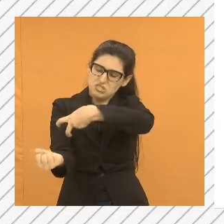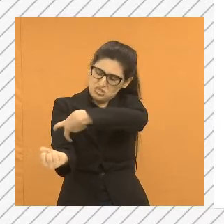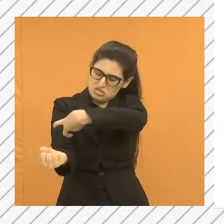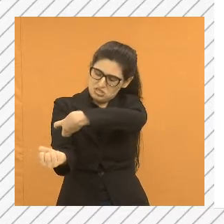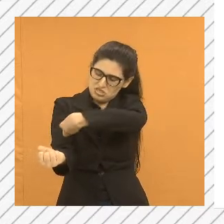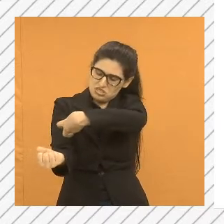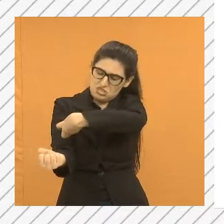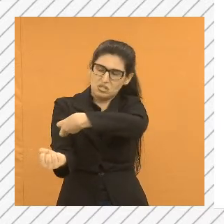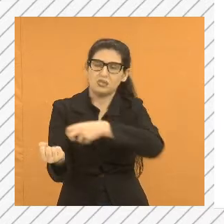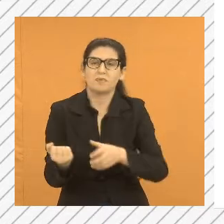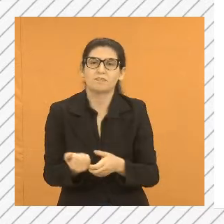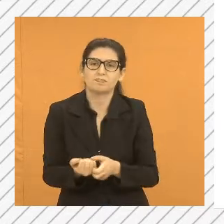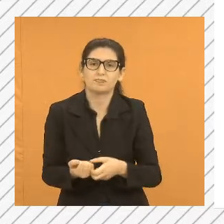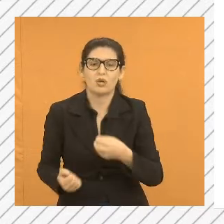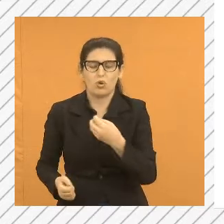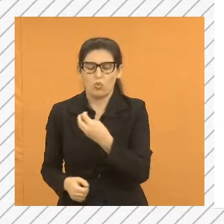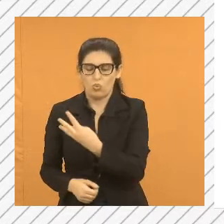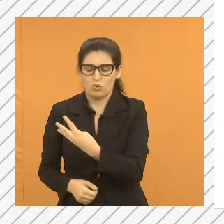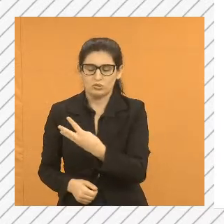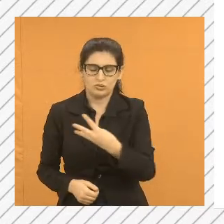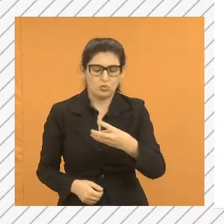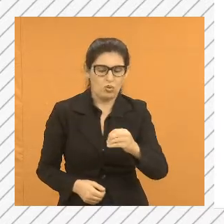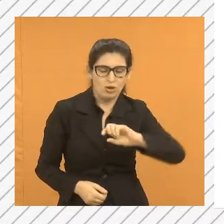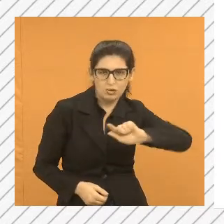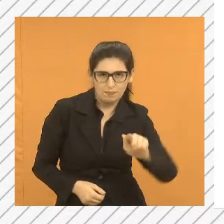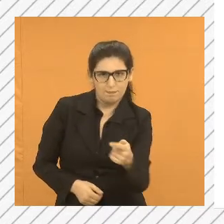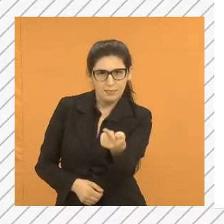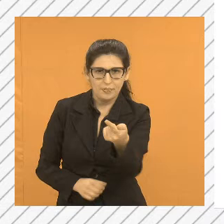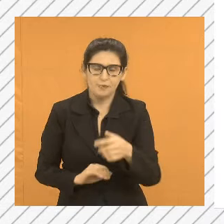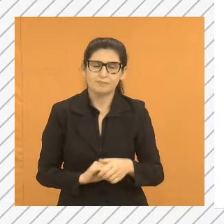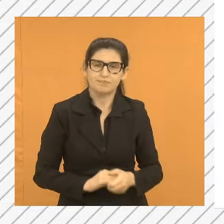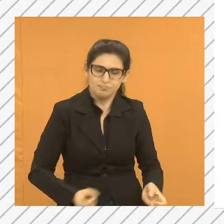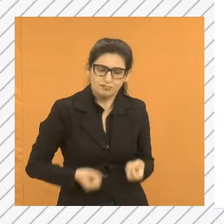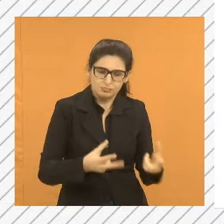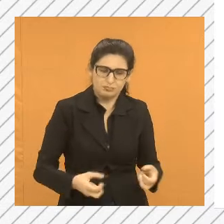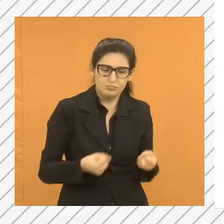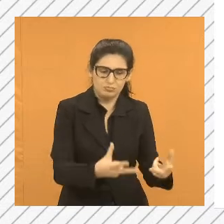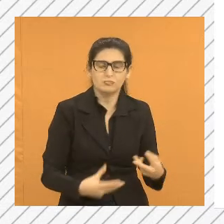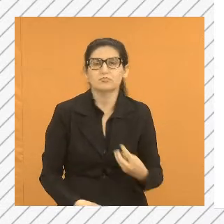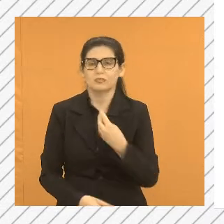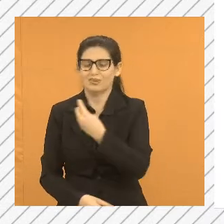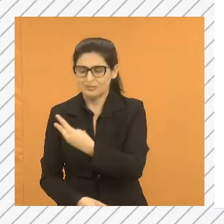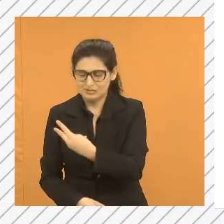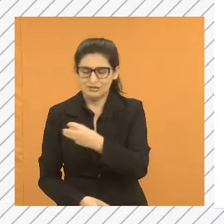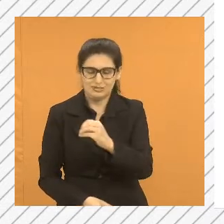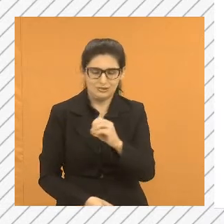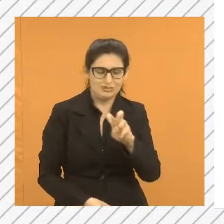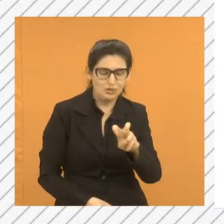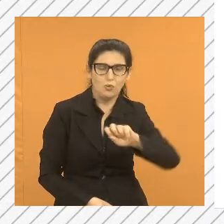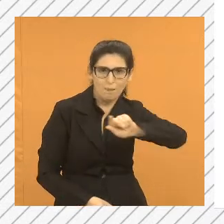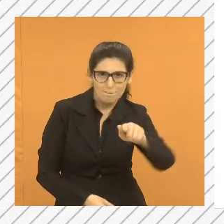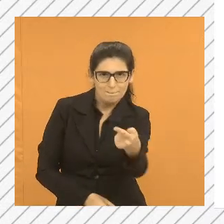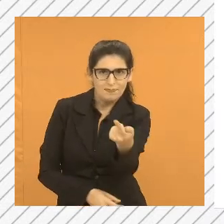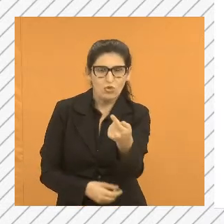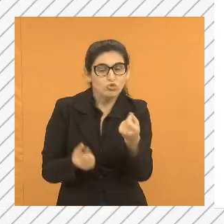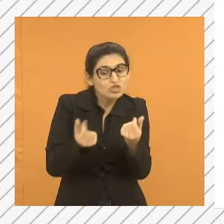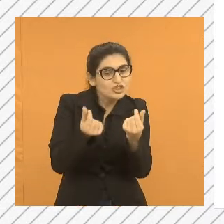Nós tivemos uma receita de 440 mil e uma despesa de 305 mil. Esse é o que vem do